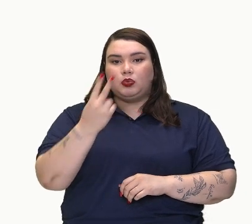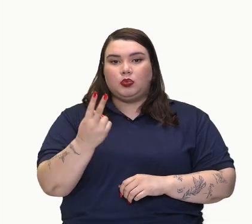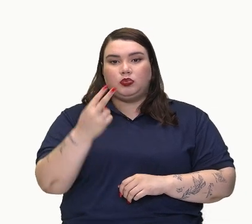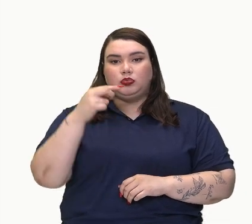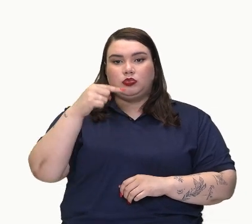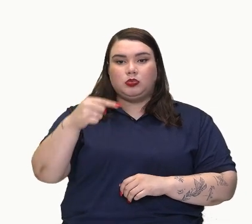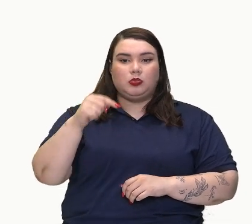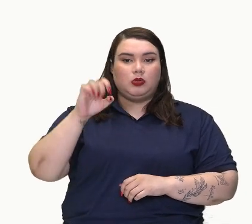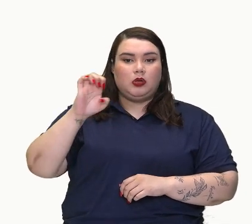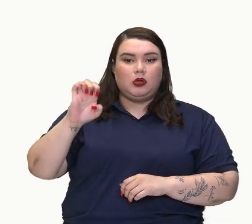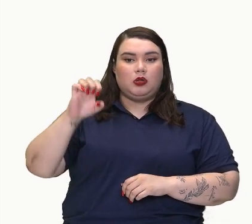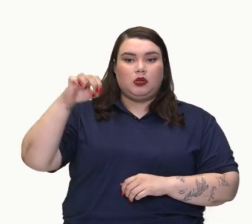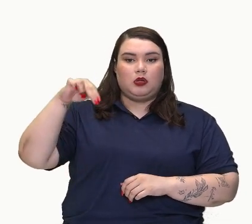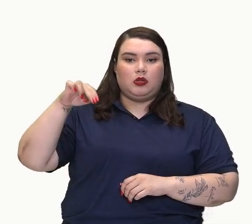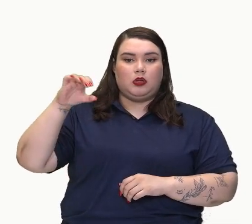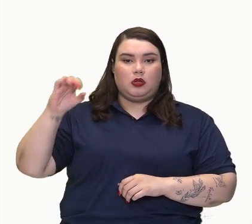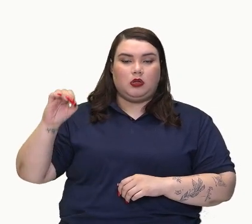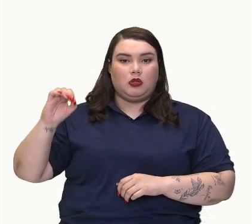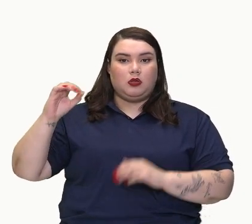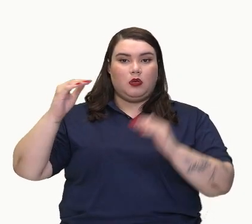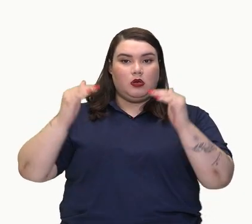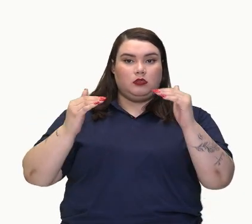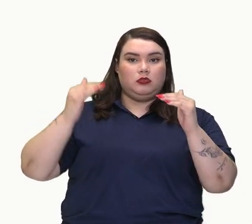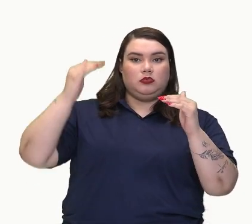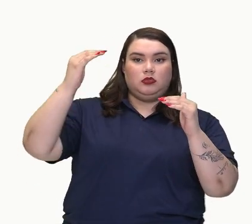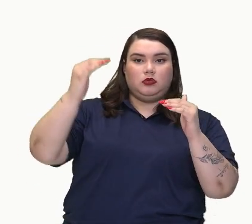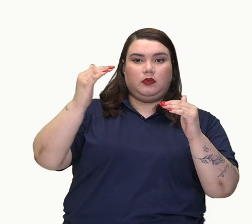but2-eno. E o lá de cima é o